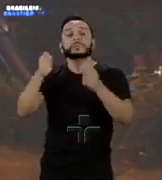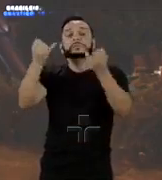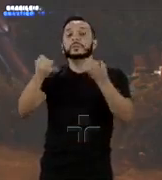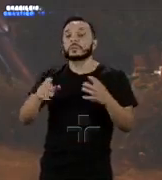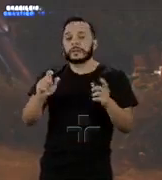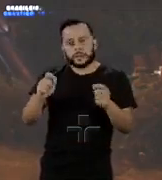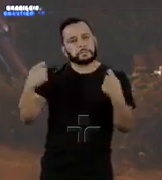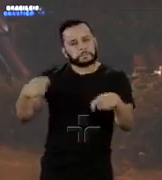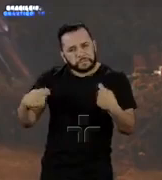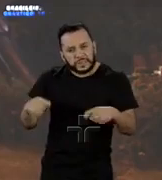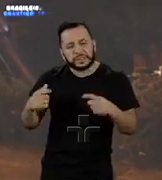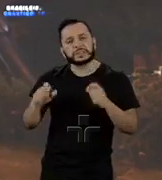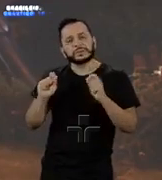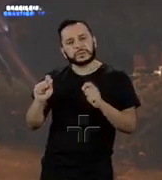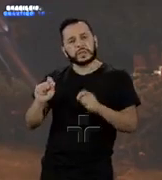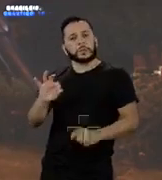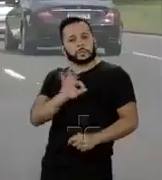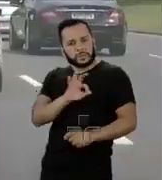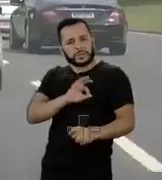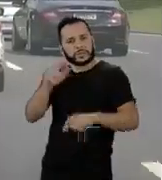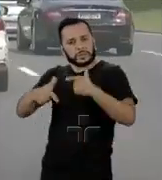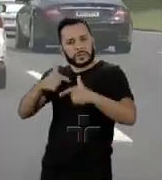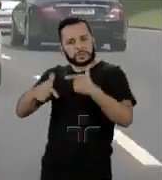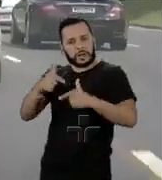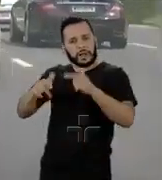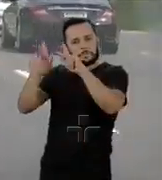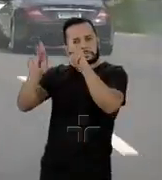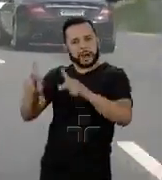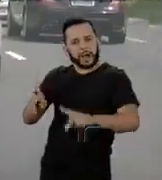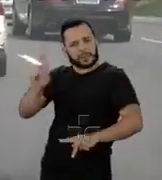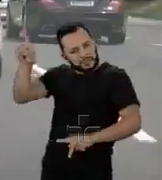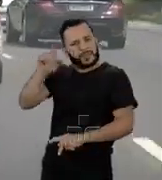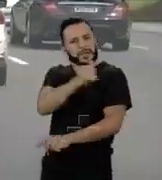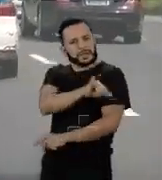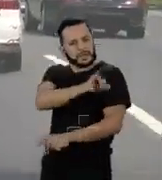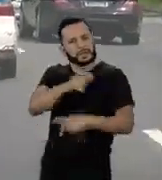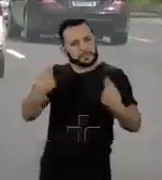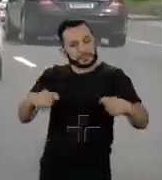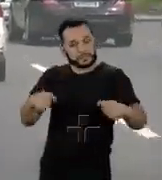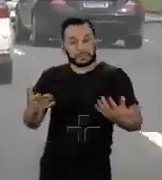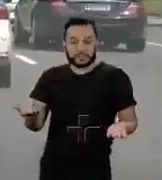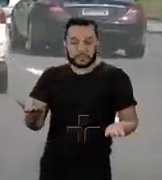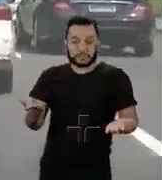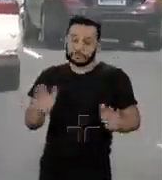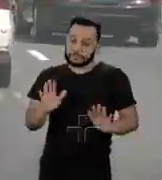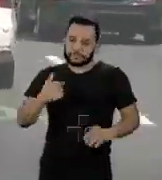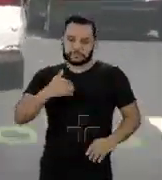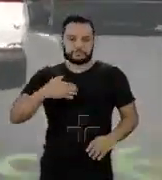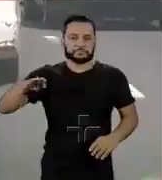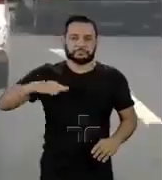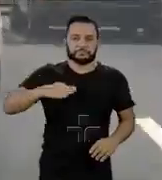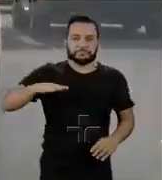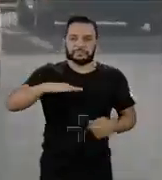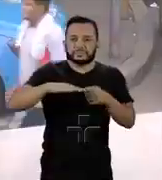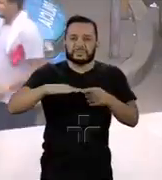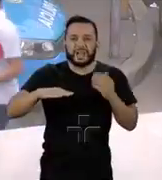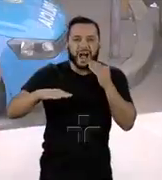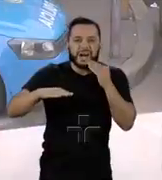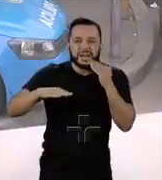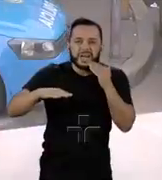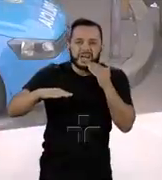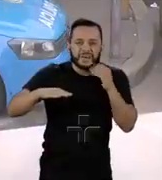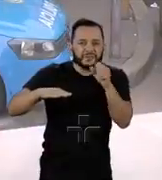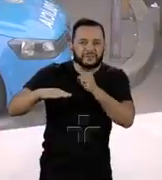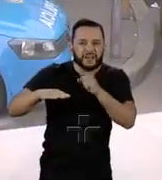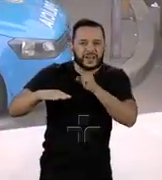capacidade operacional das polícias. Menos da metade das viaturas da Polícia Militar tem condições de rodar.